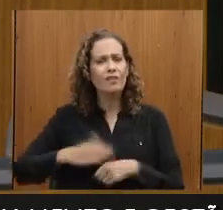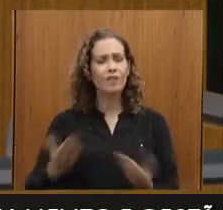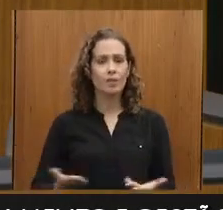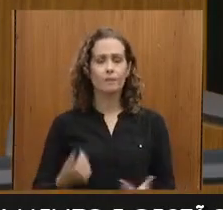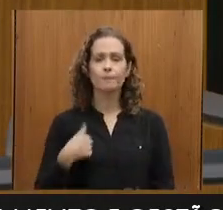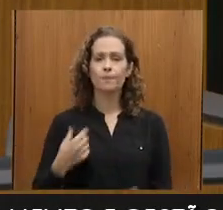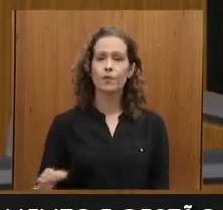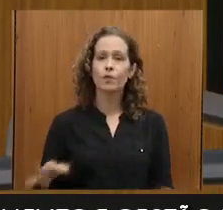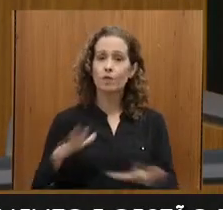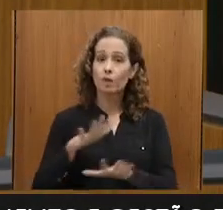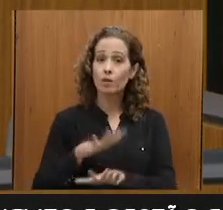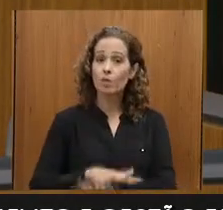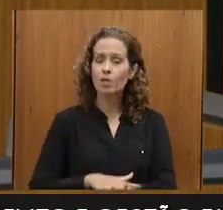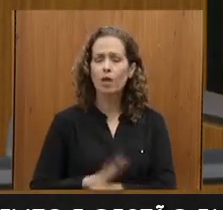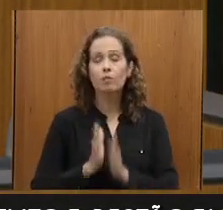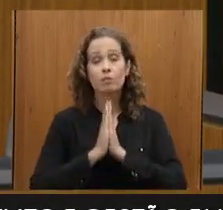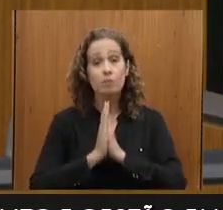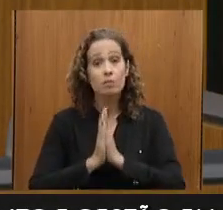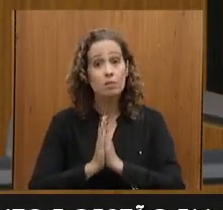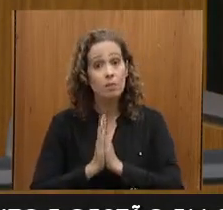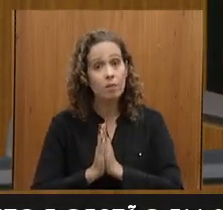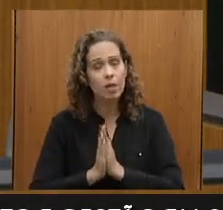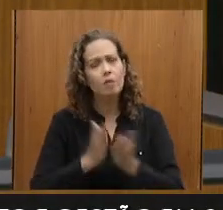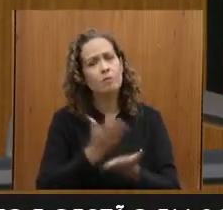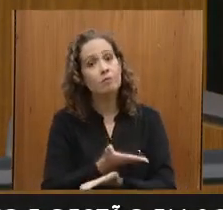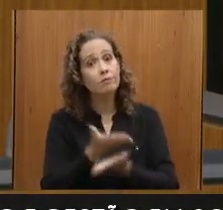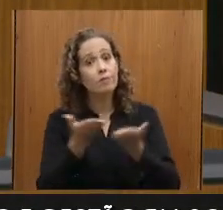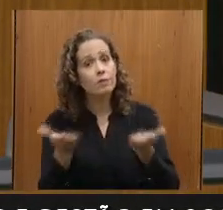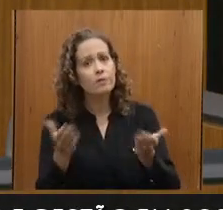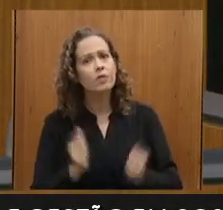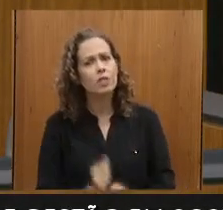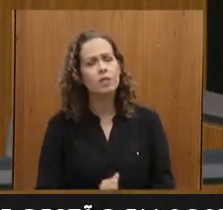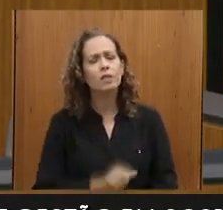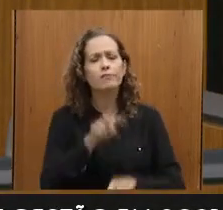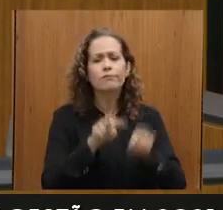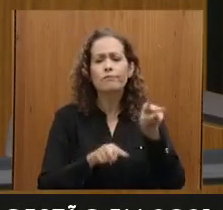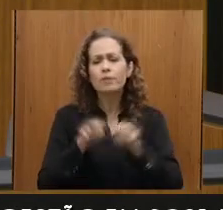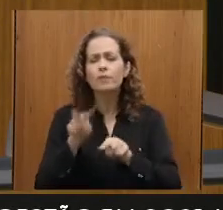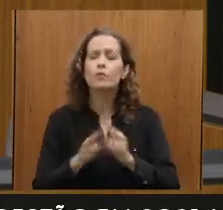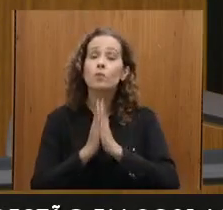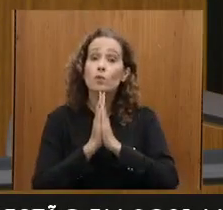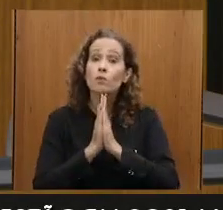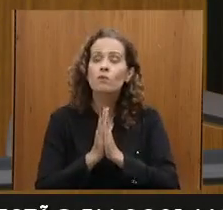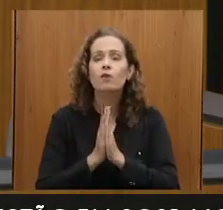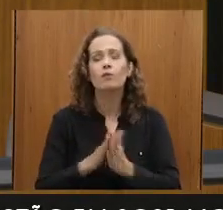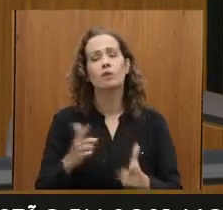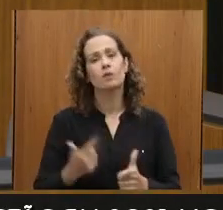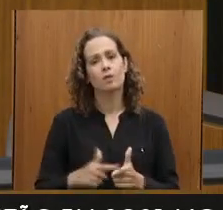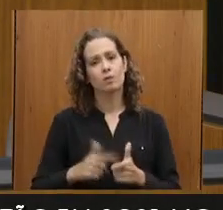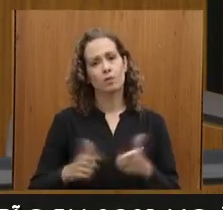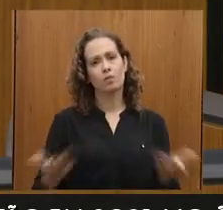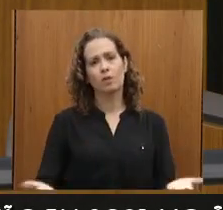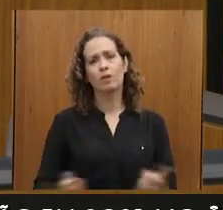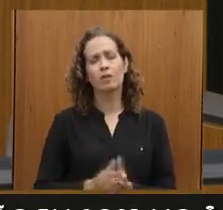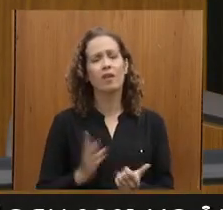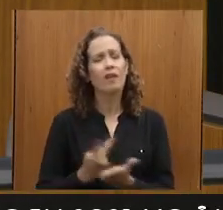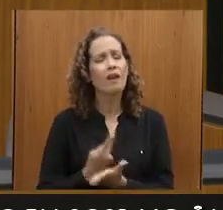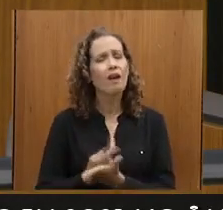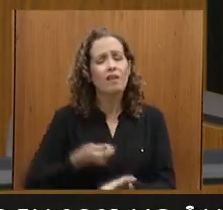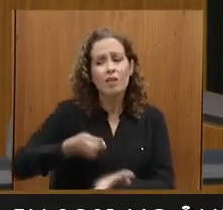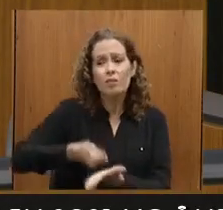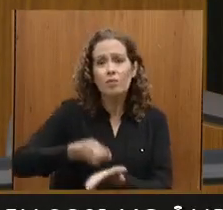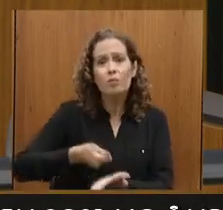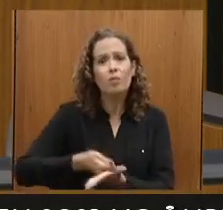terminar fazendo um apelo para que vocês verifiquem essa situação. Não faz sentido impor uma